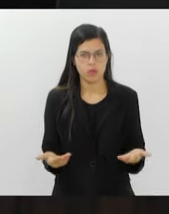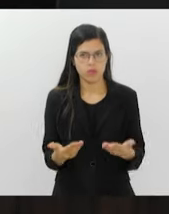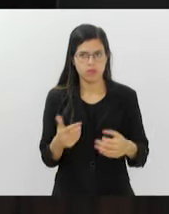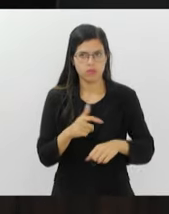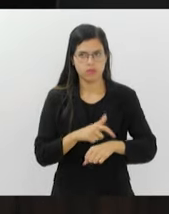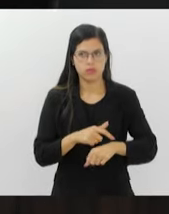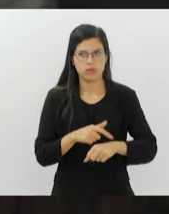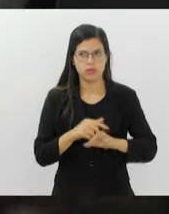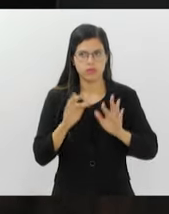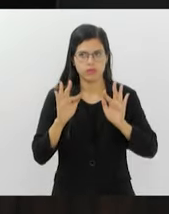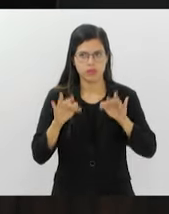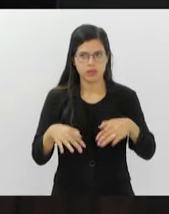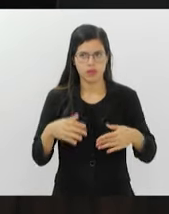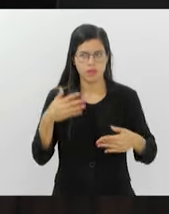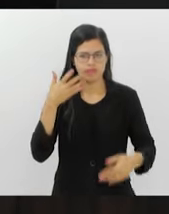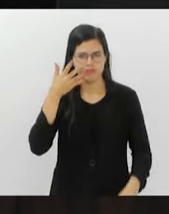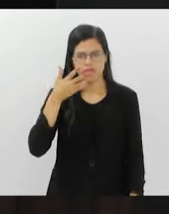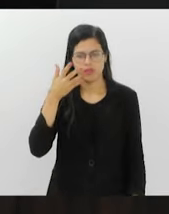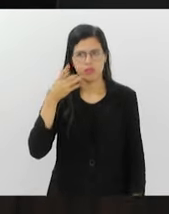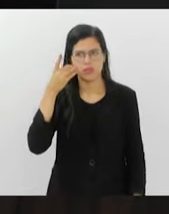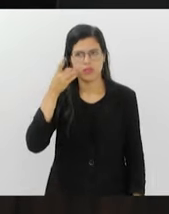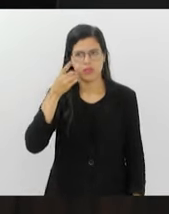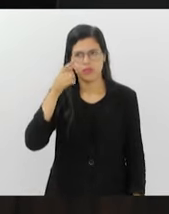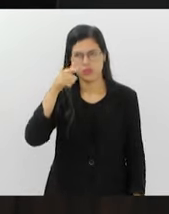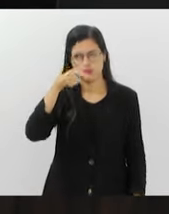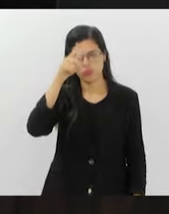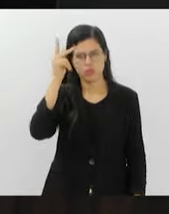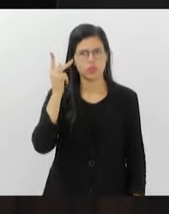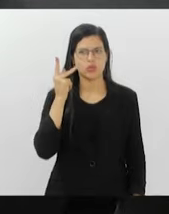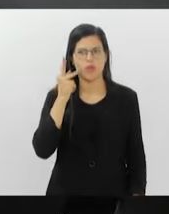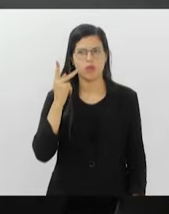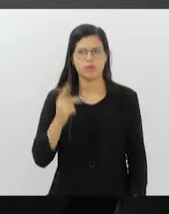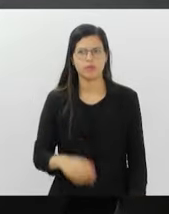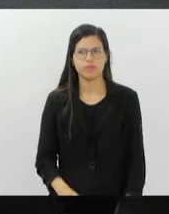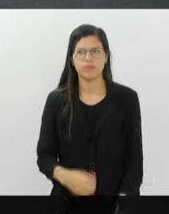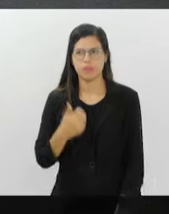expediente final Deputado luí Paulo primeiro inscrito